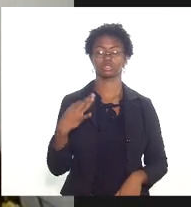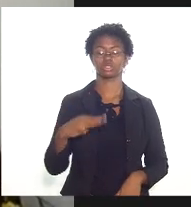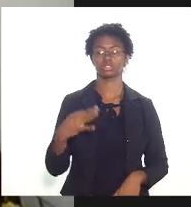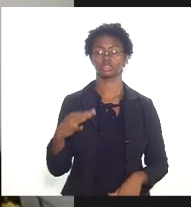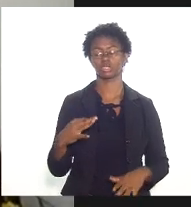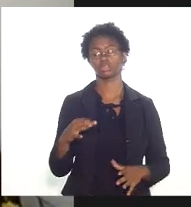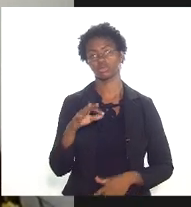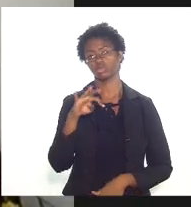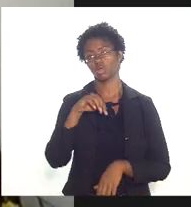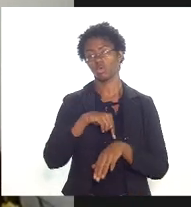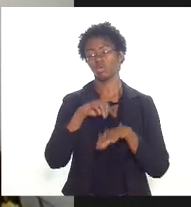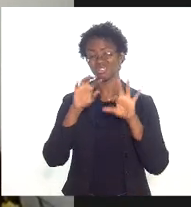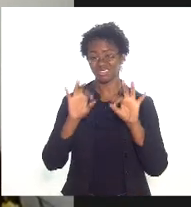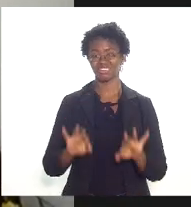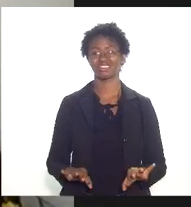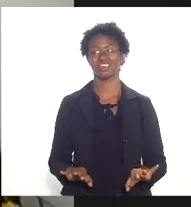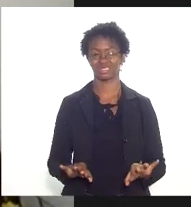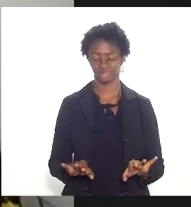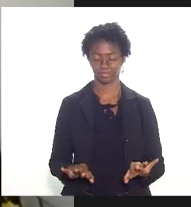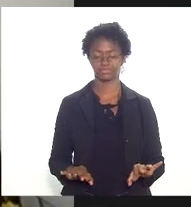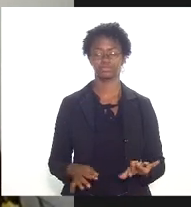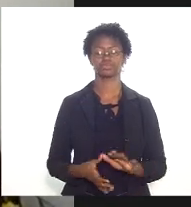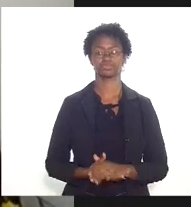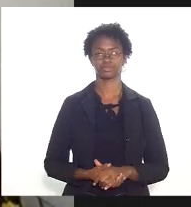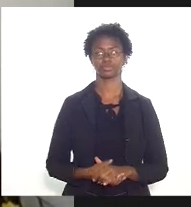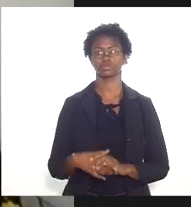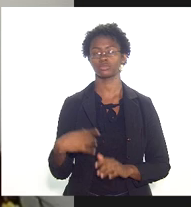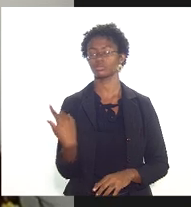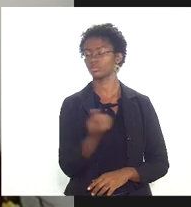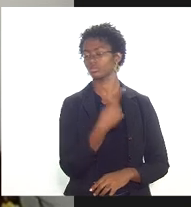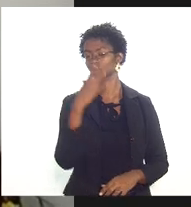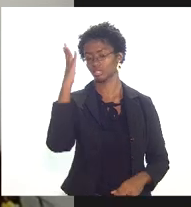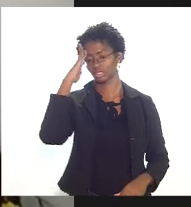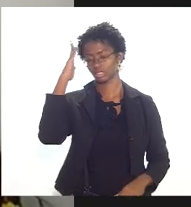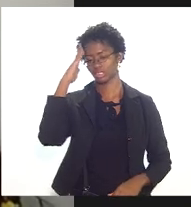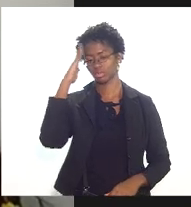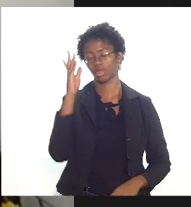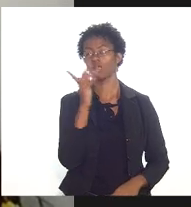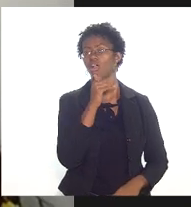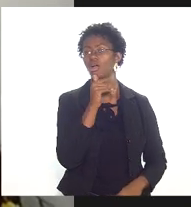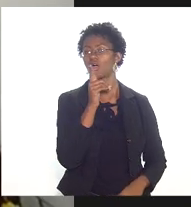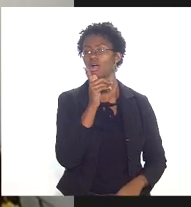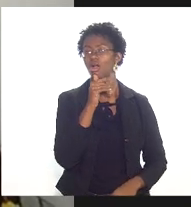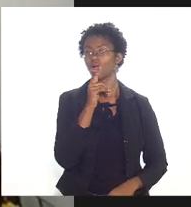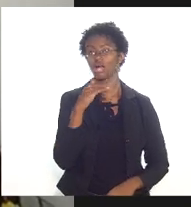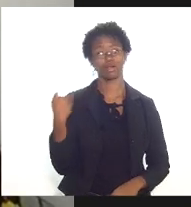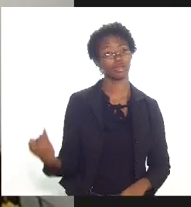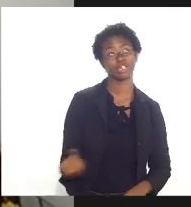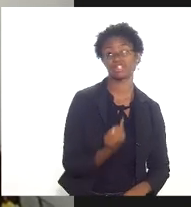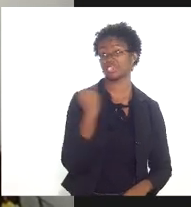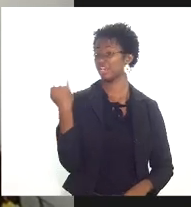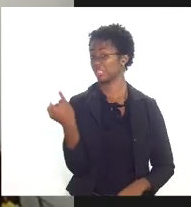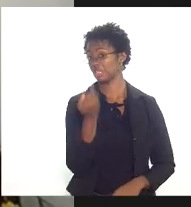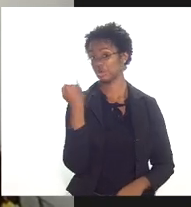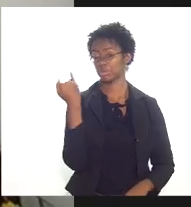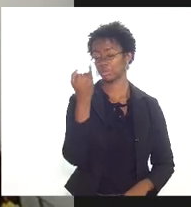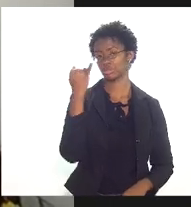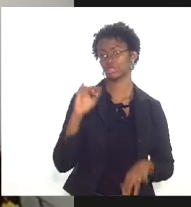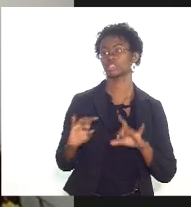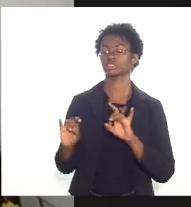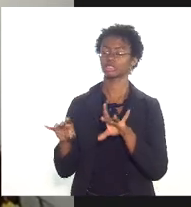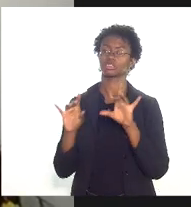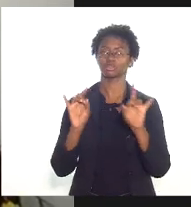onde todos nós todos nós sabemos o quanto que a água ela é fundamental em